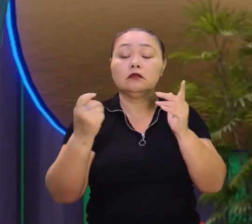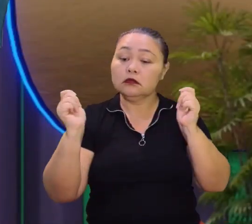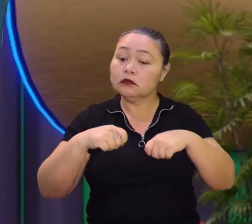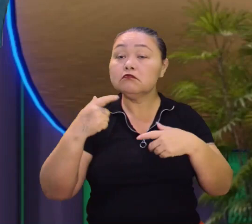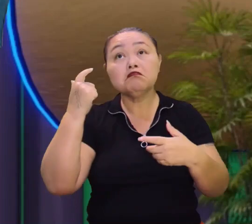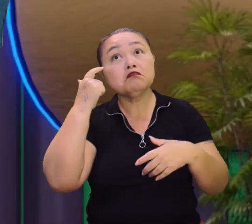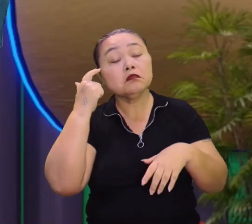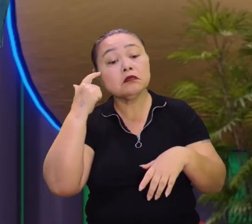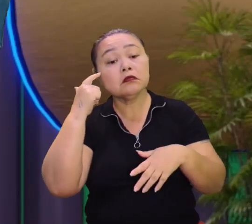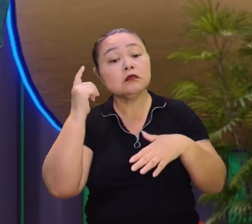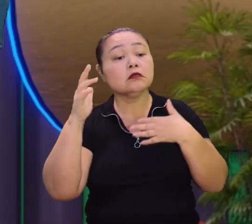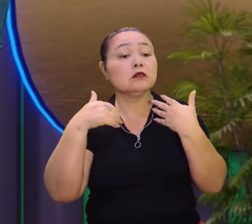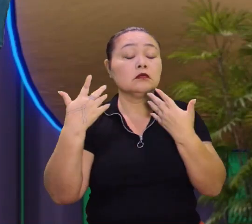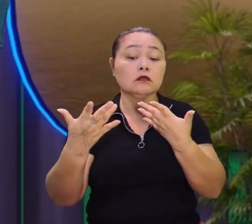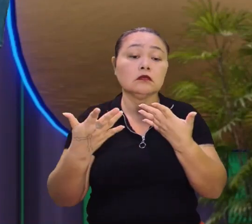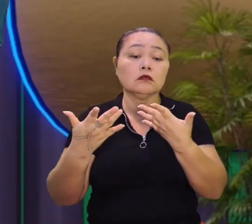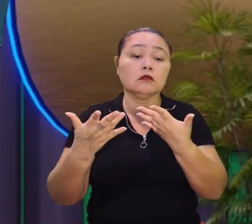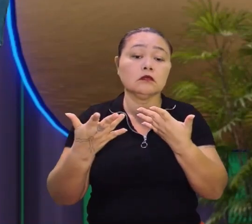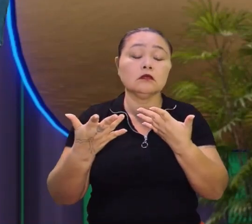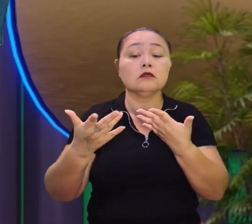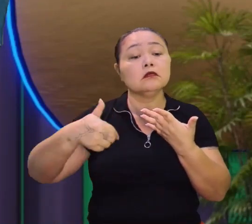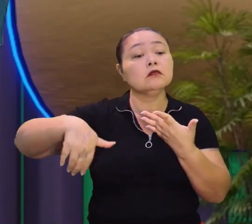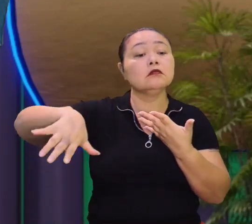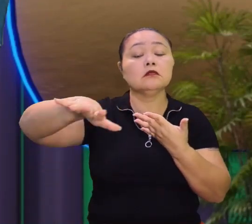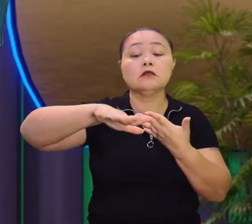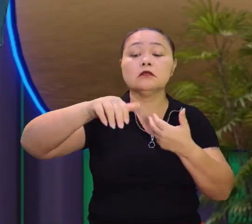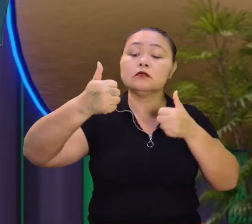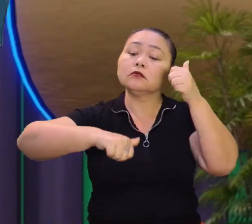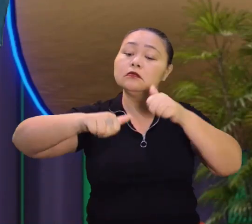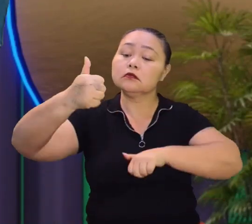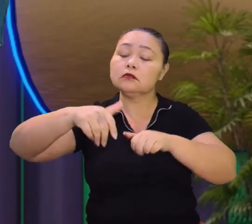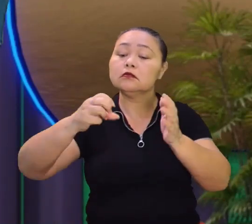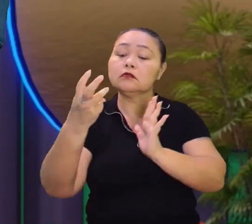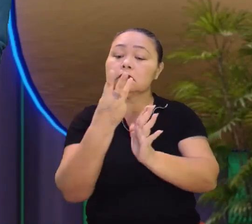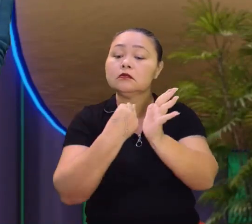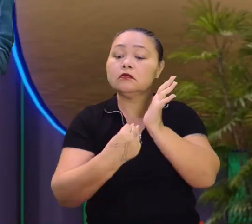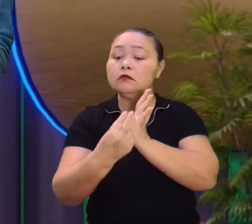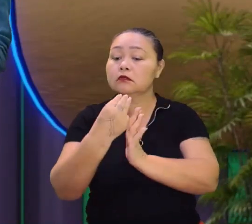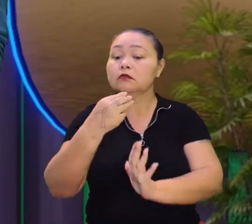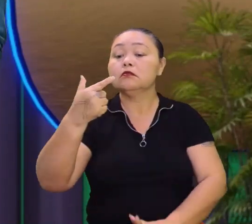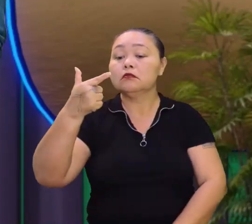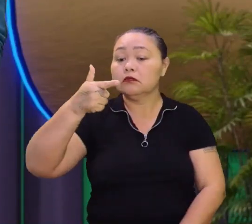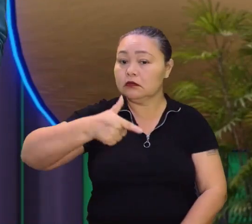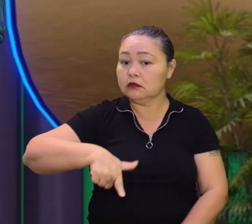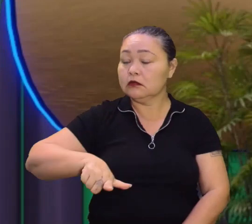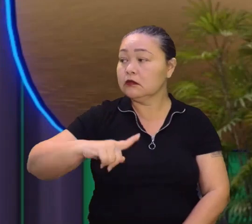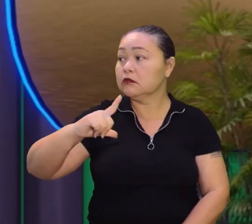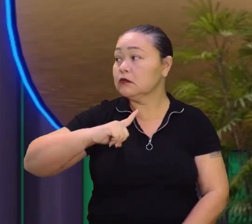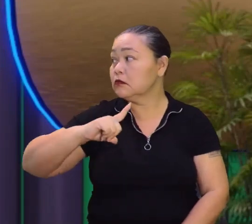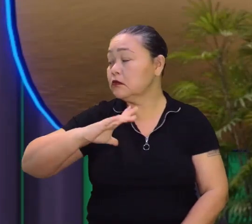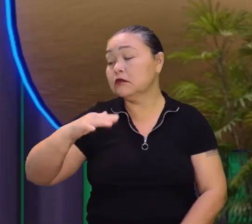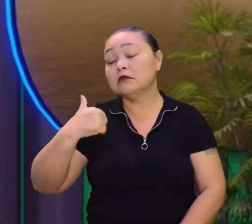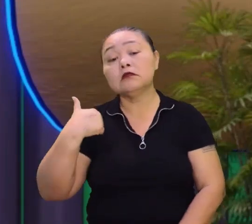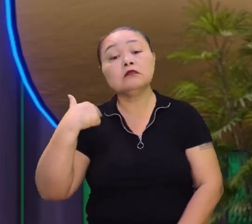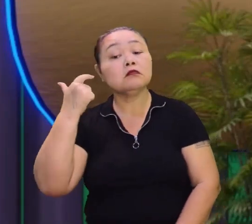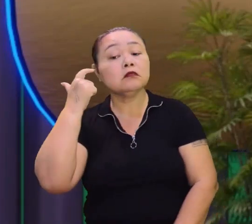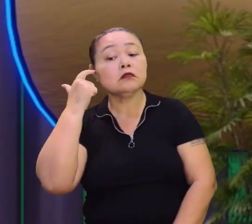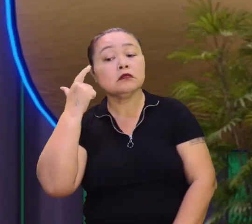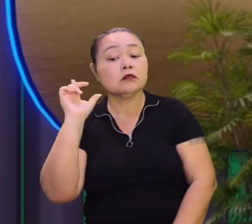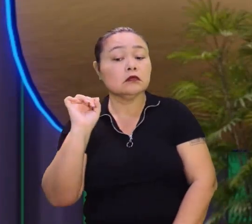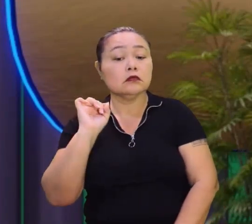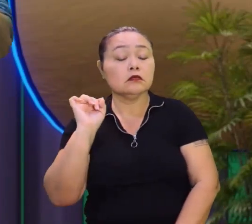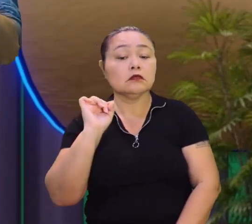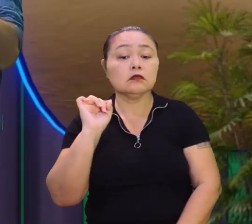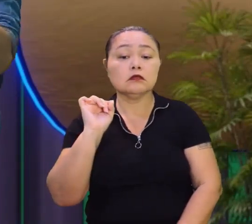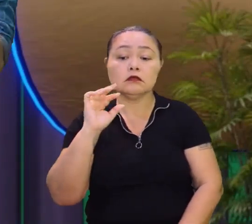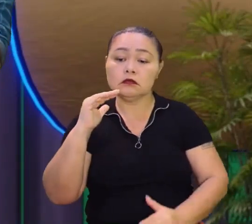gente pode refletir a partir desta análise aí do mapa. Novamente, nós podemos pensar em